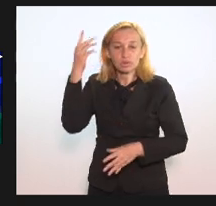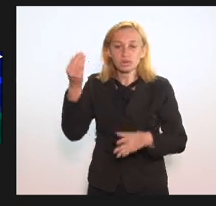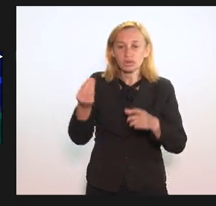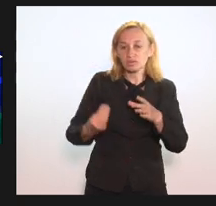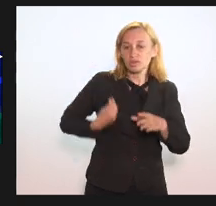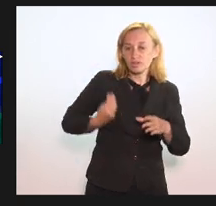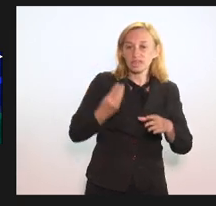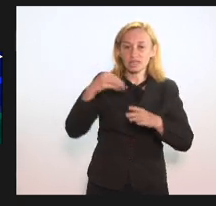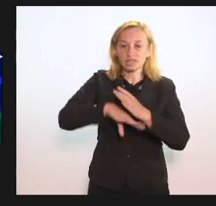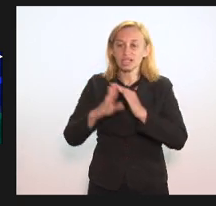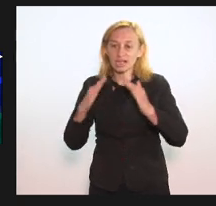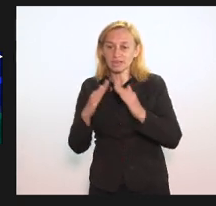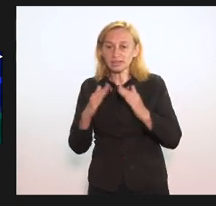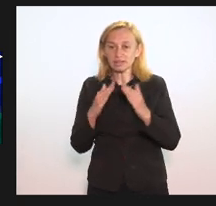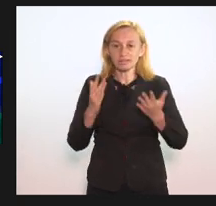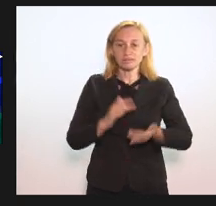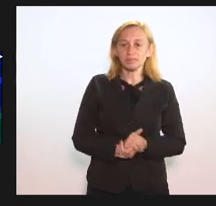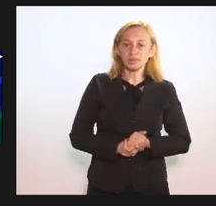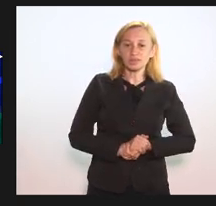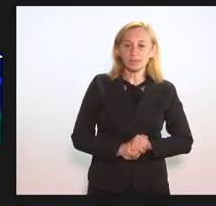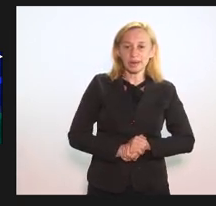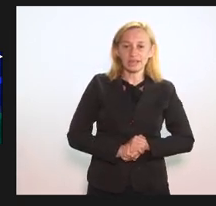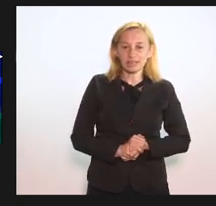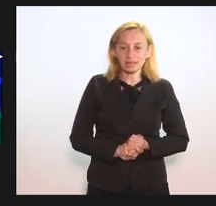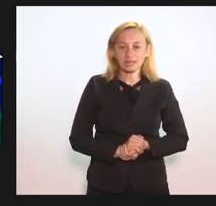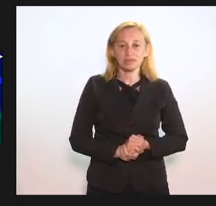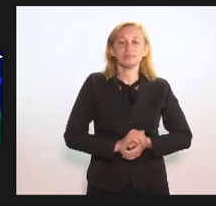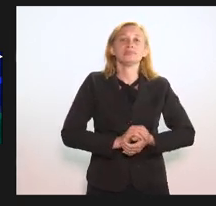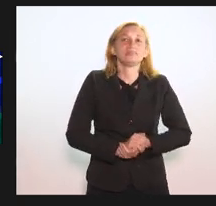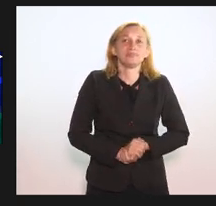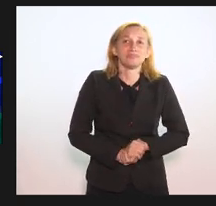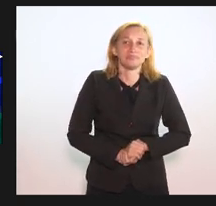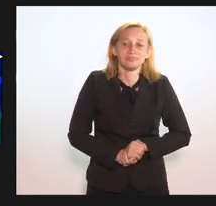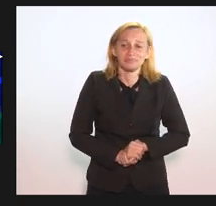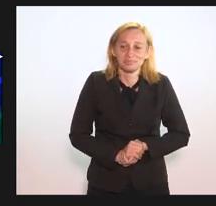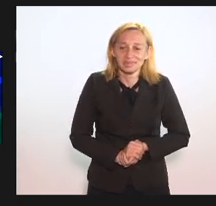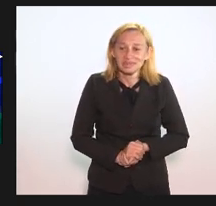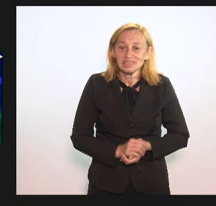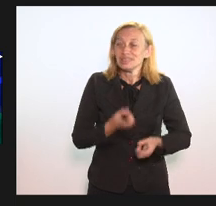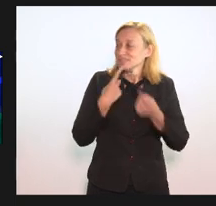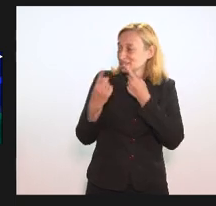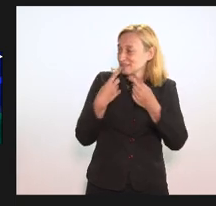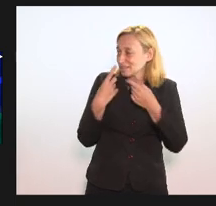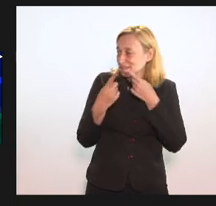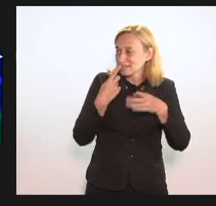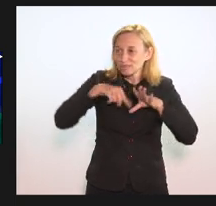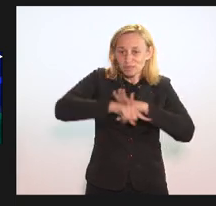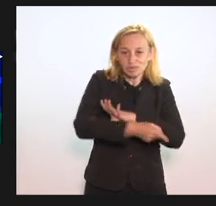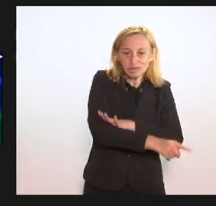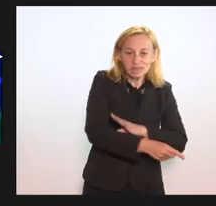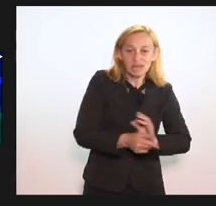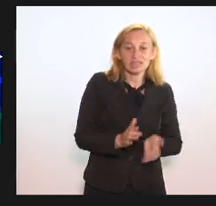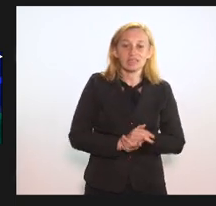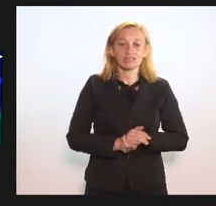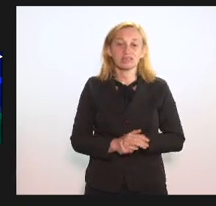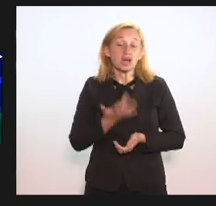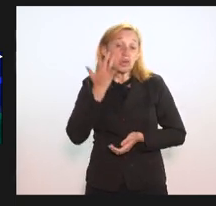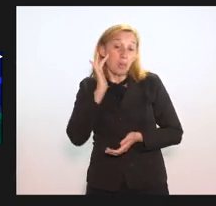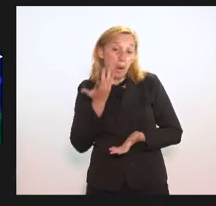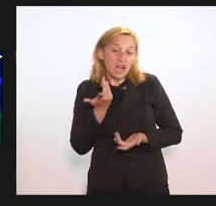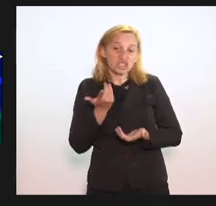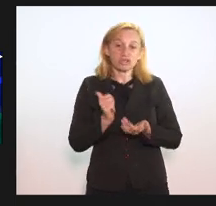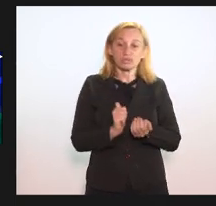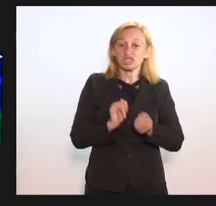medidas vão ser feitas mas que a gente né não debate com profundidade Não acha